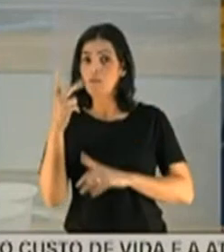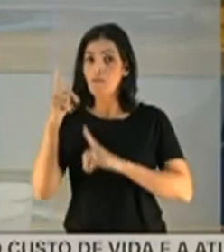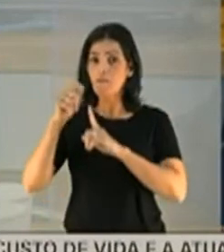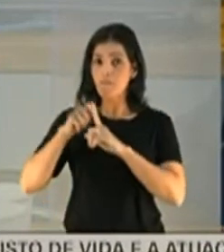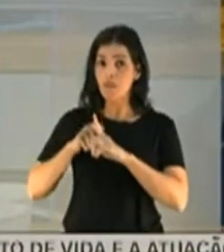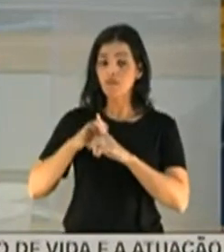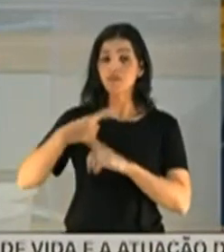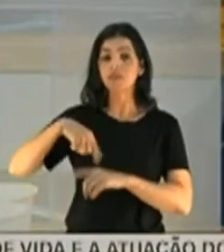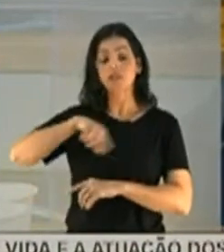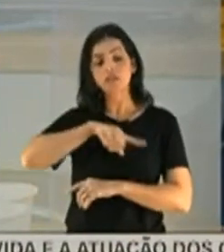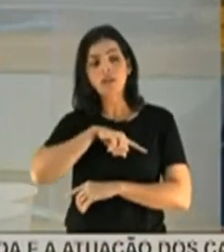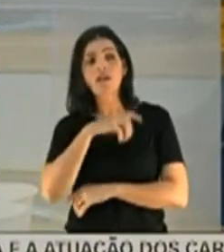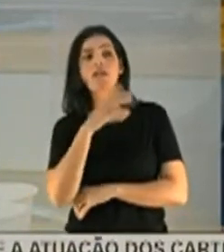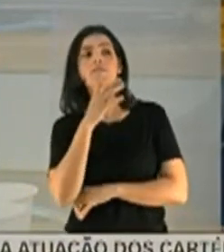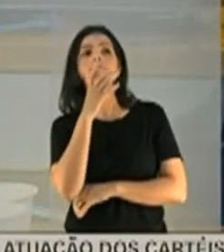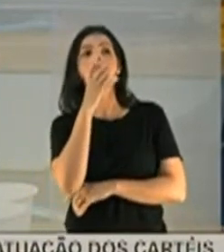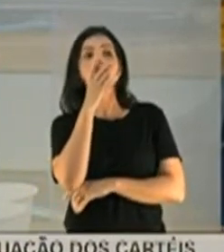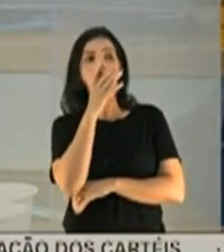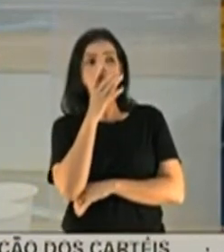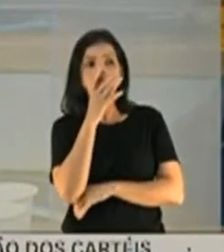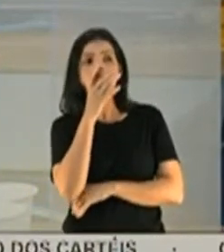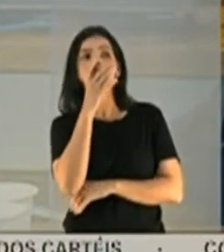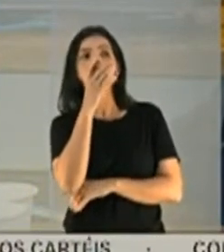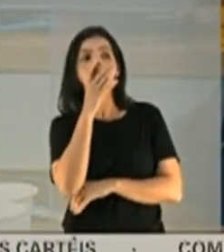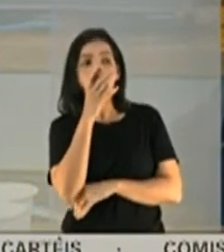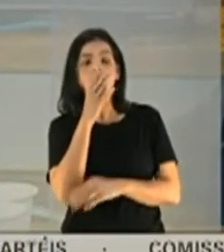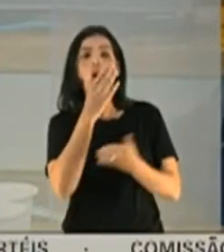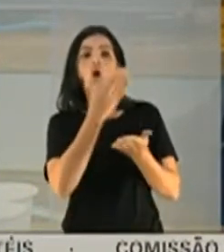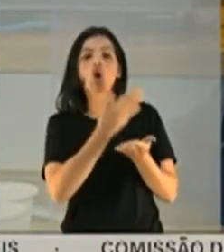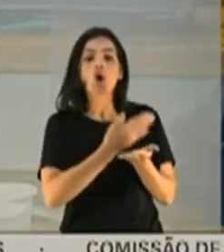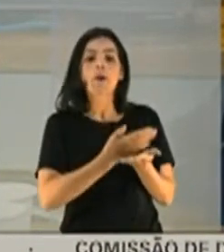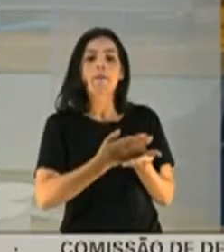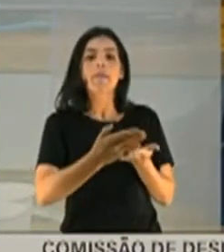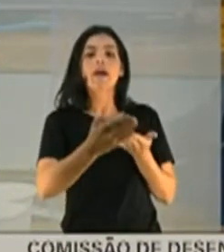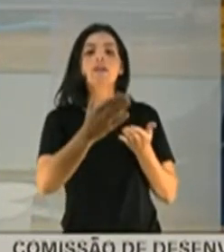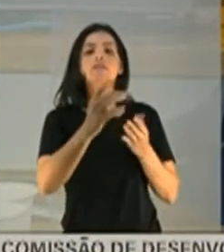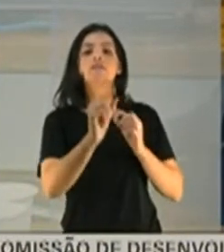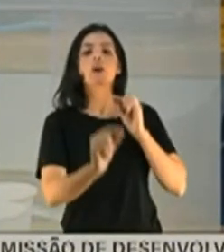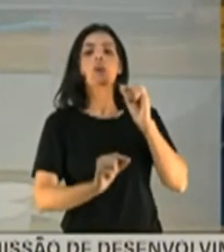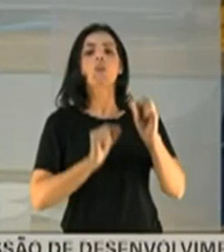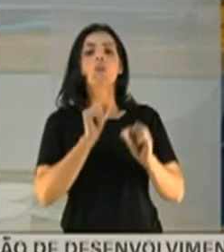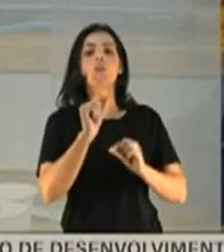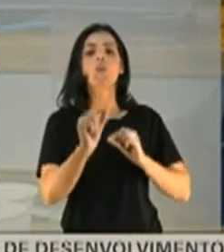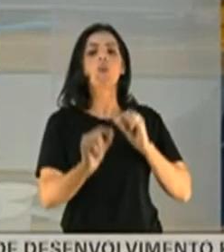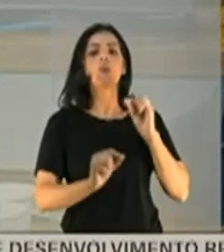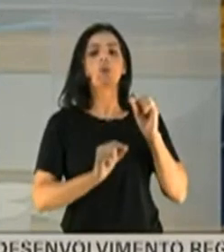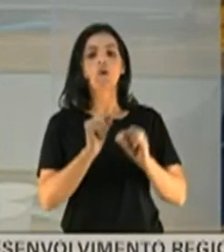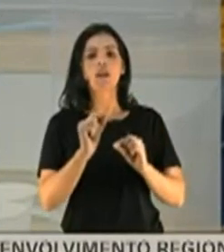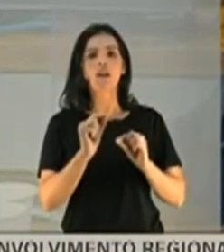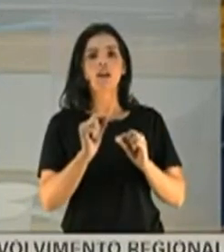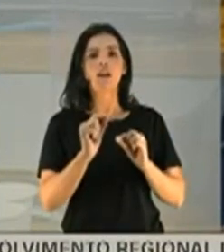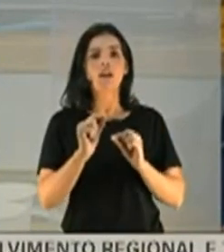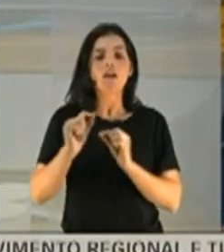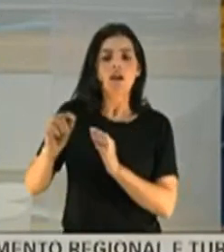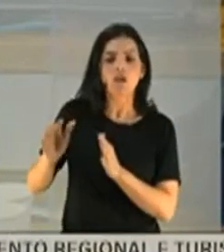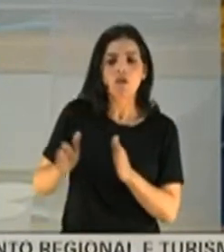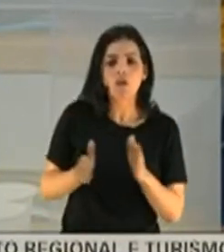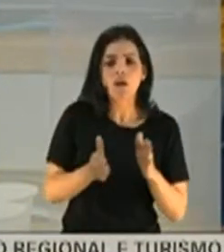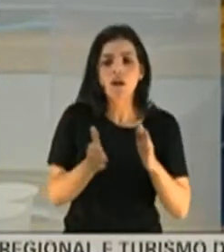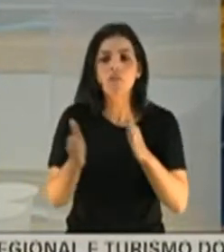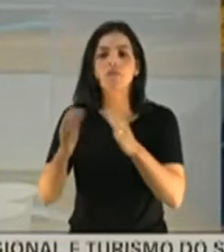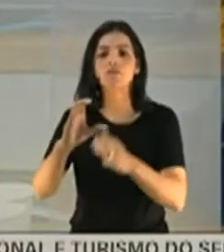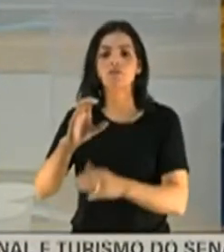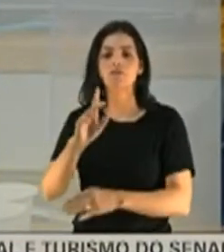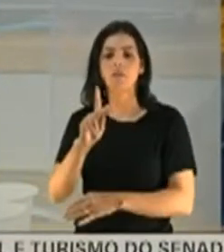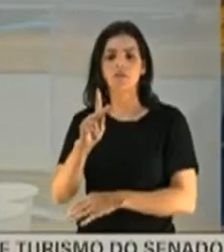a gente começa, de alguma forma, a enveredar pelo caminho de uma